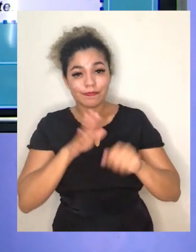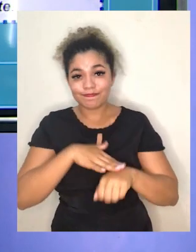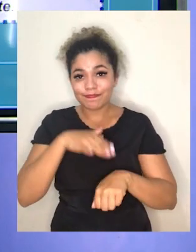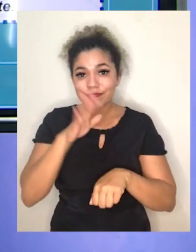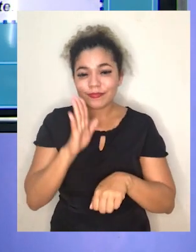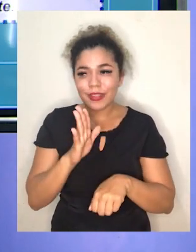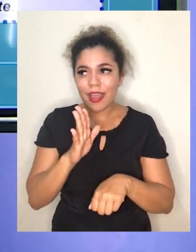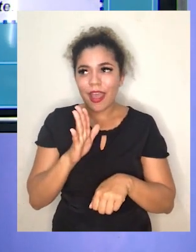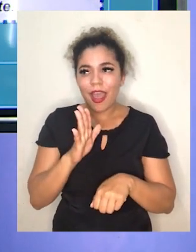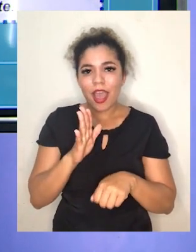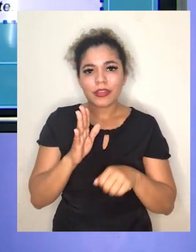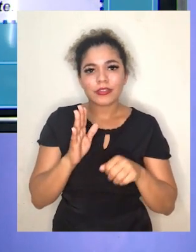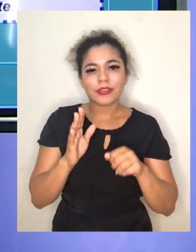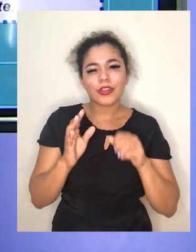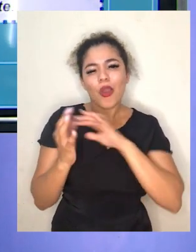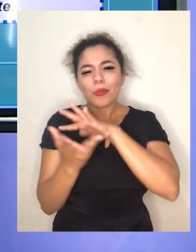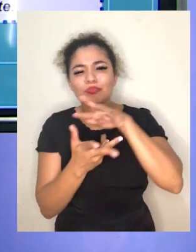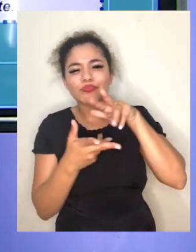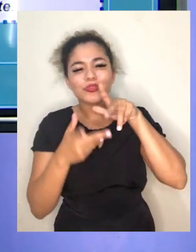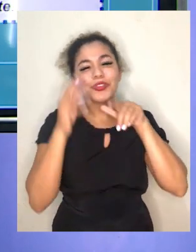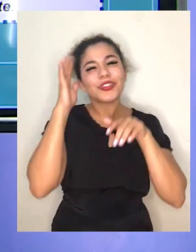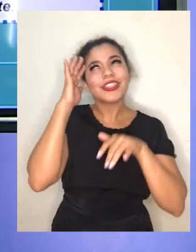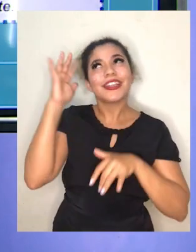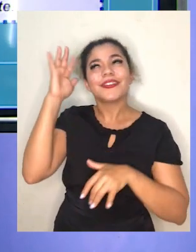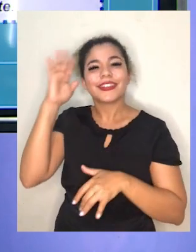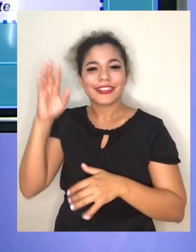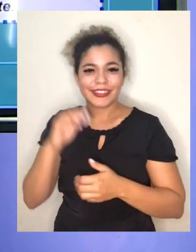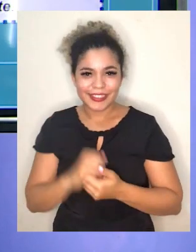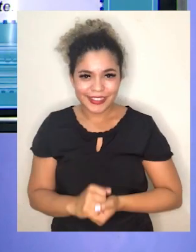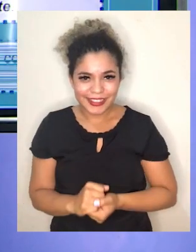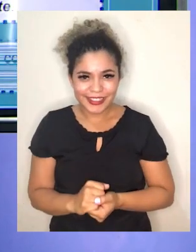texto mais no mundo da imaginação.